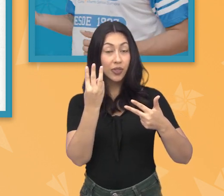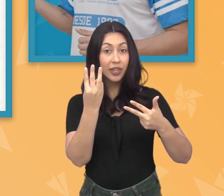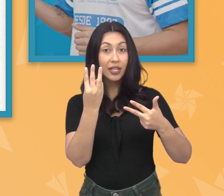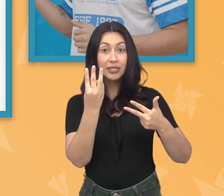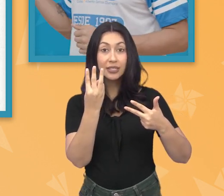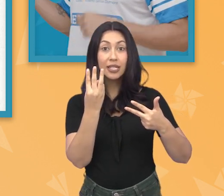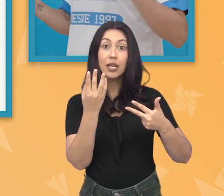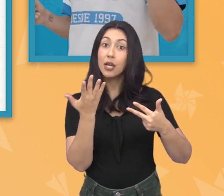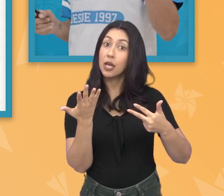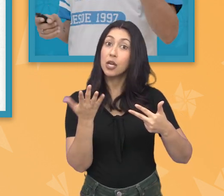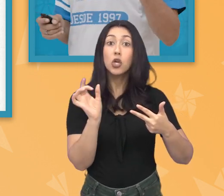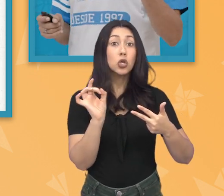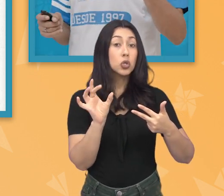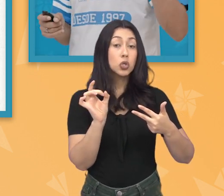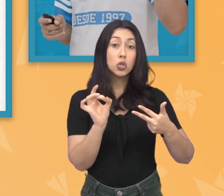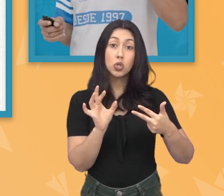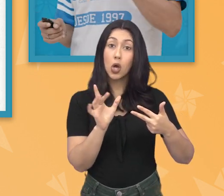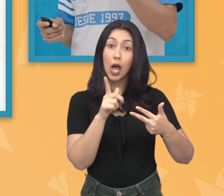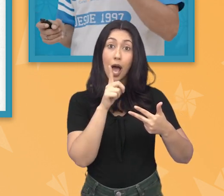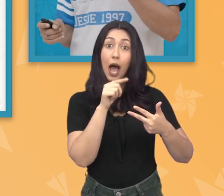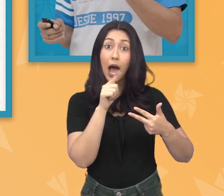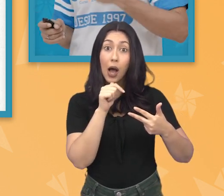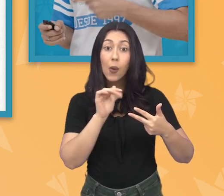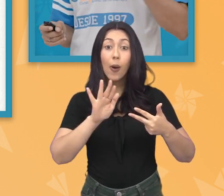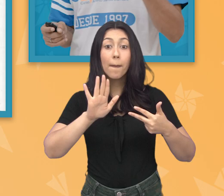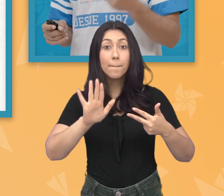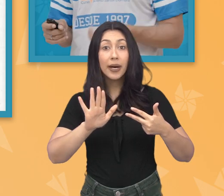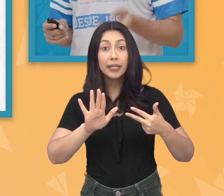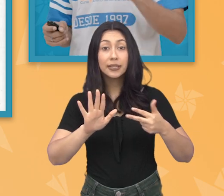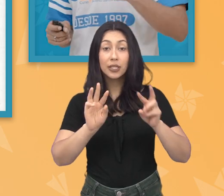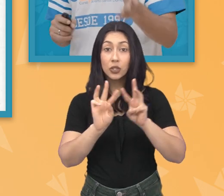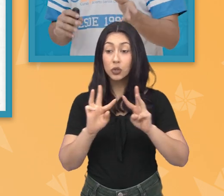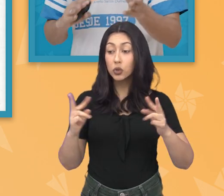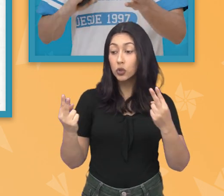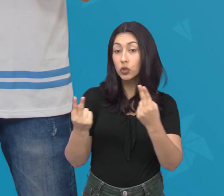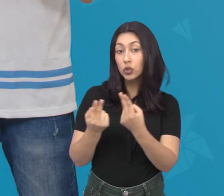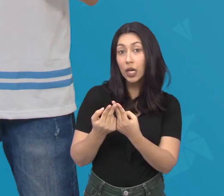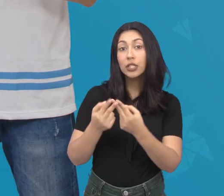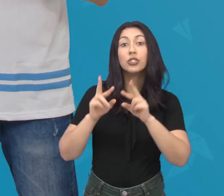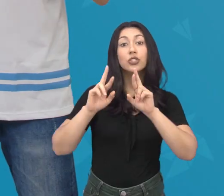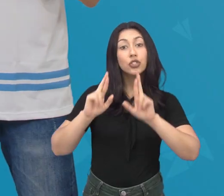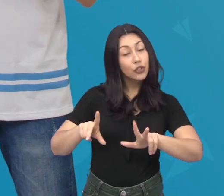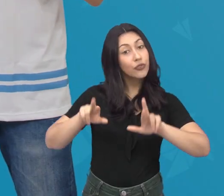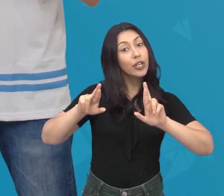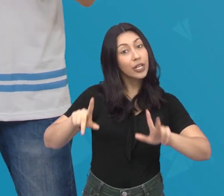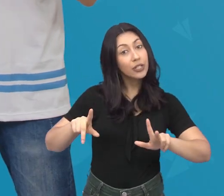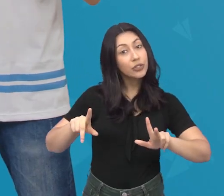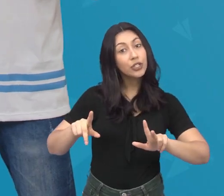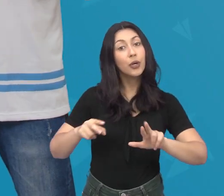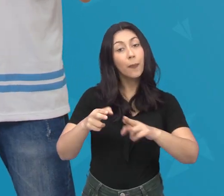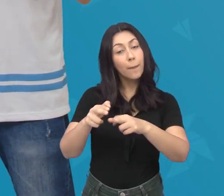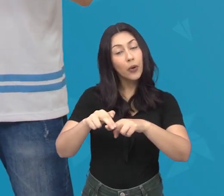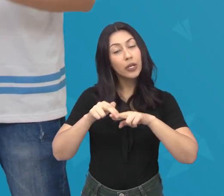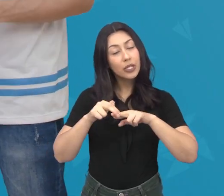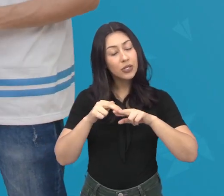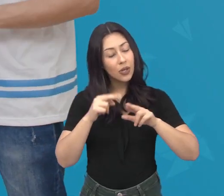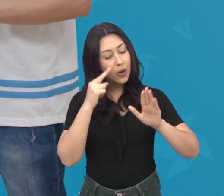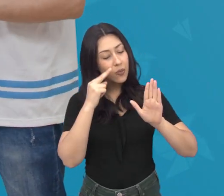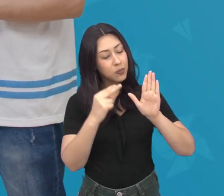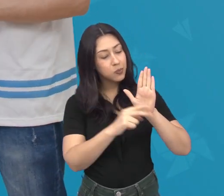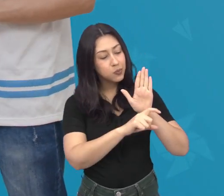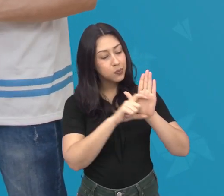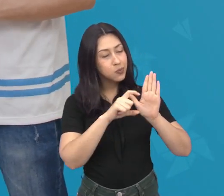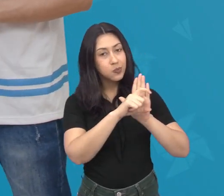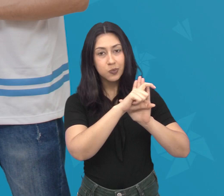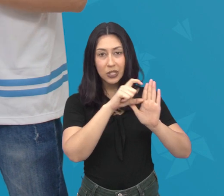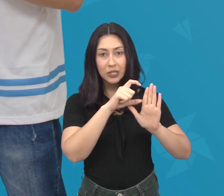mencionei anteriormente, que temos duas fases e apenas um componente, que é a água, só que ela está coexistindo em dois estados físicos diferentes da matéria.